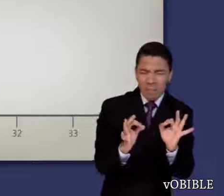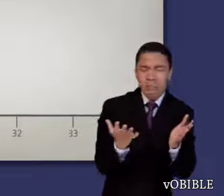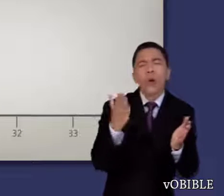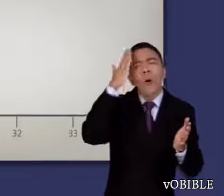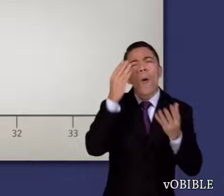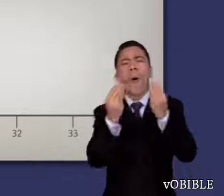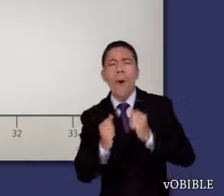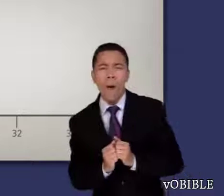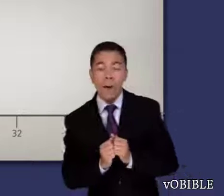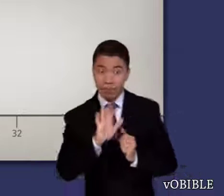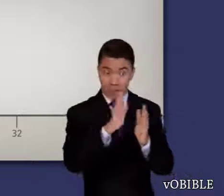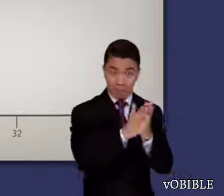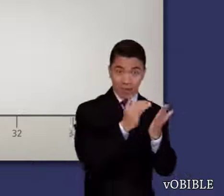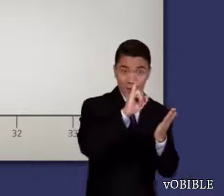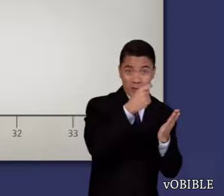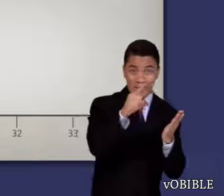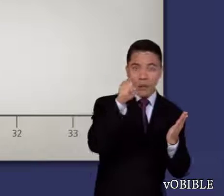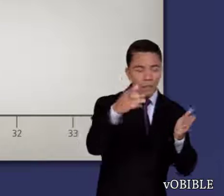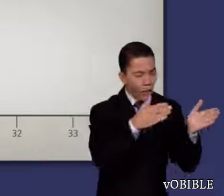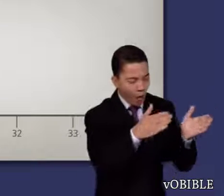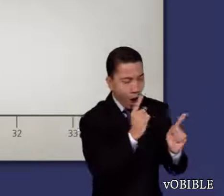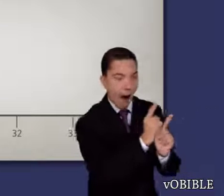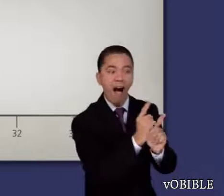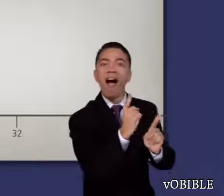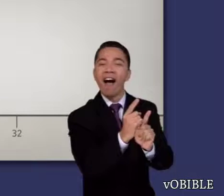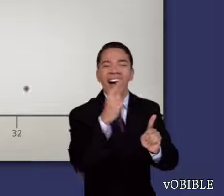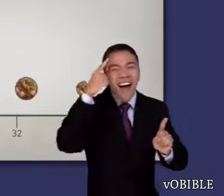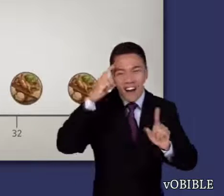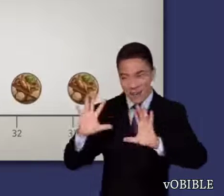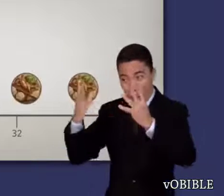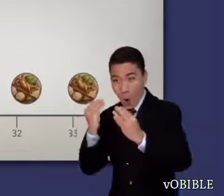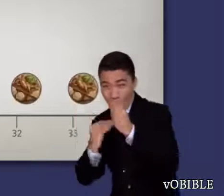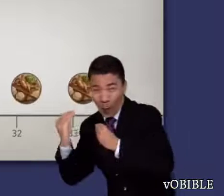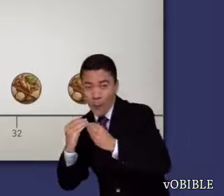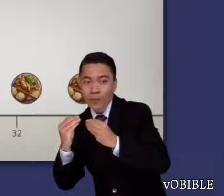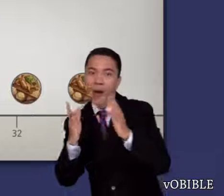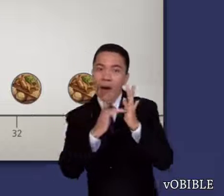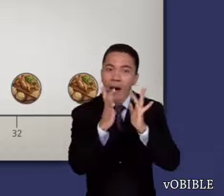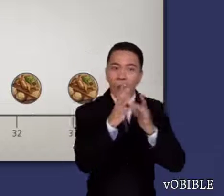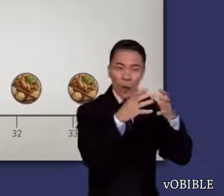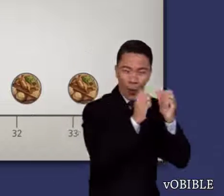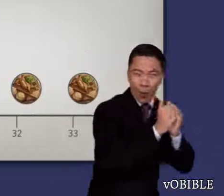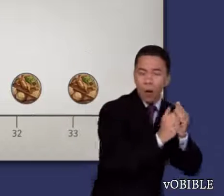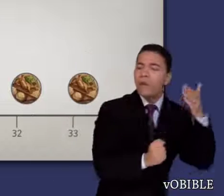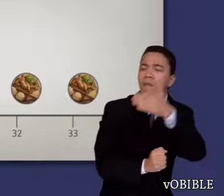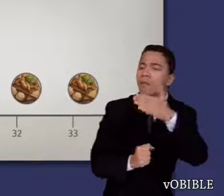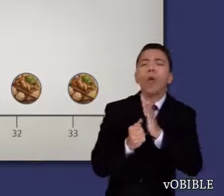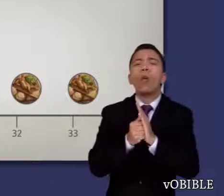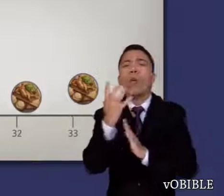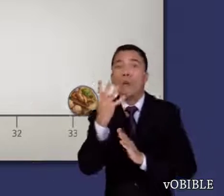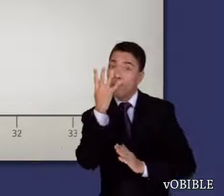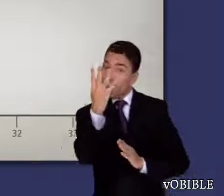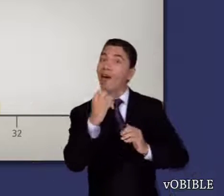Você sabia? No livro de João encontramos provas de que Jesus celebrou 4 Páscoas durante seu